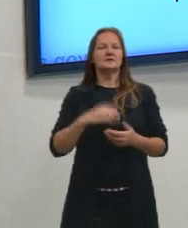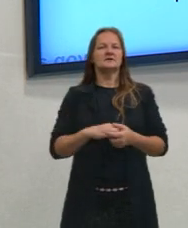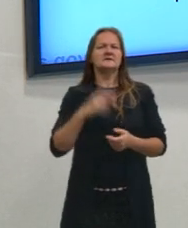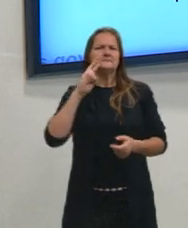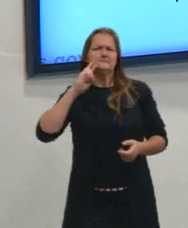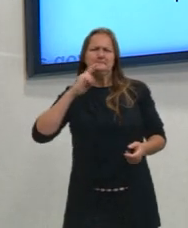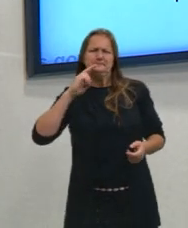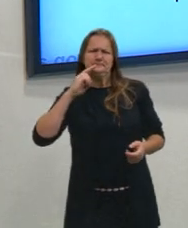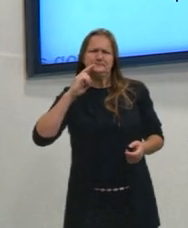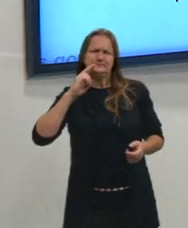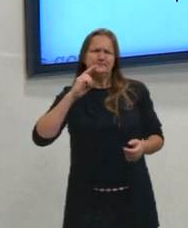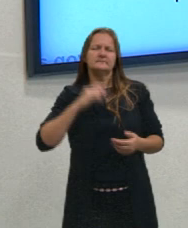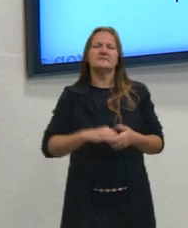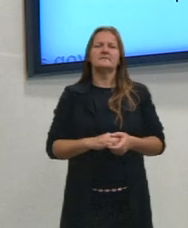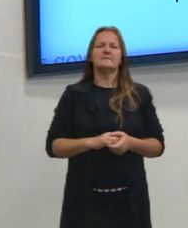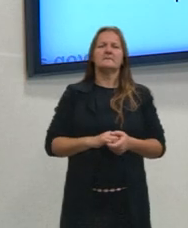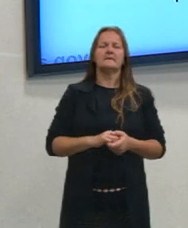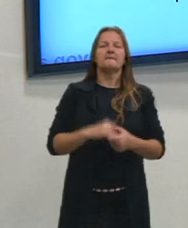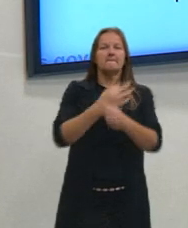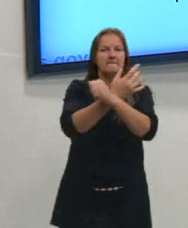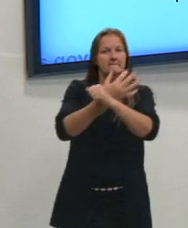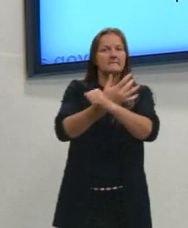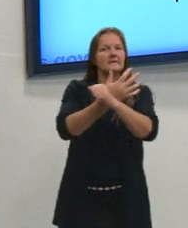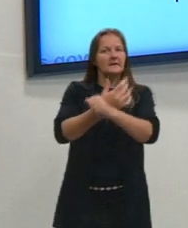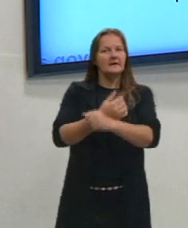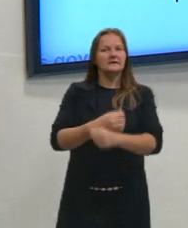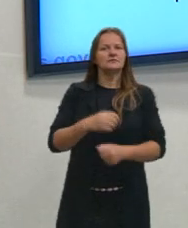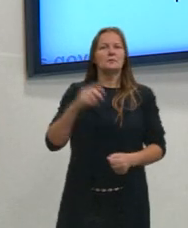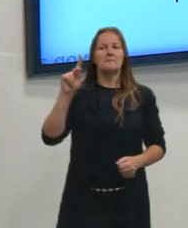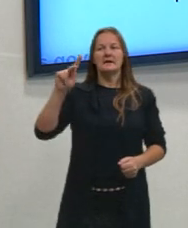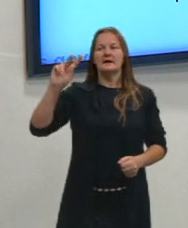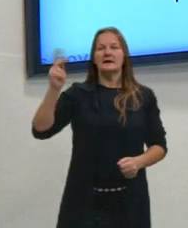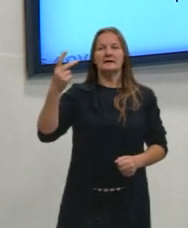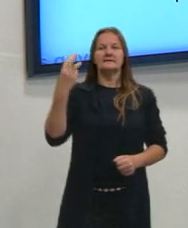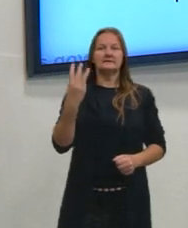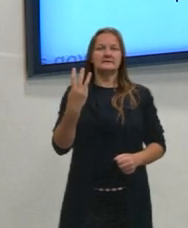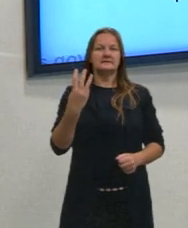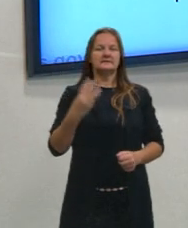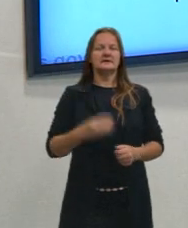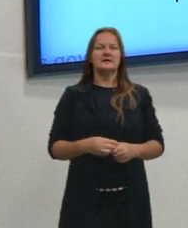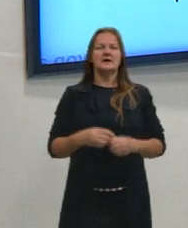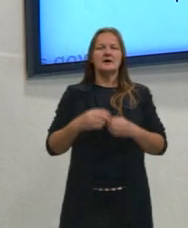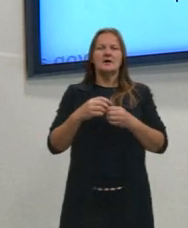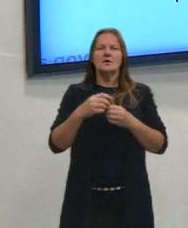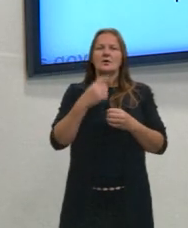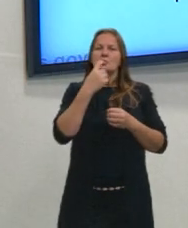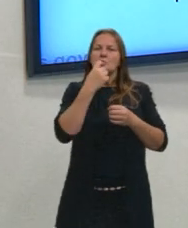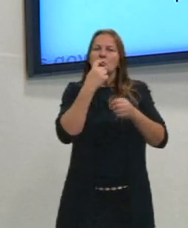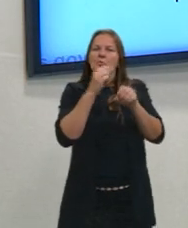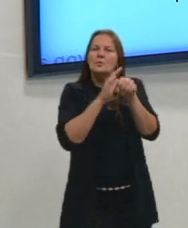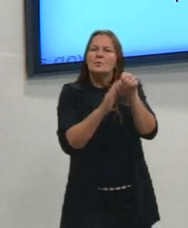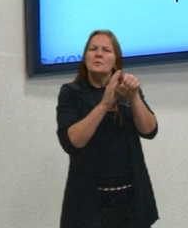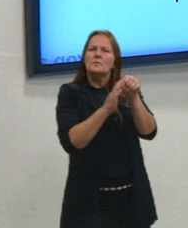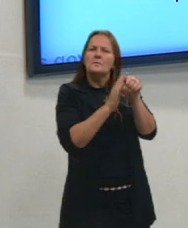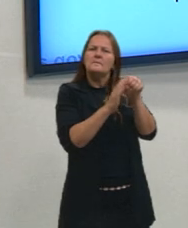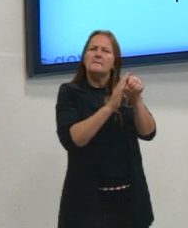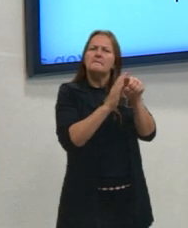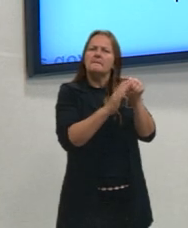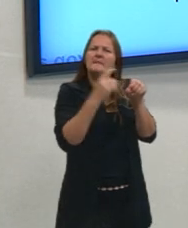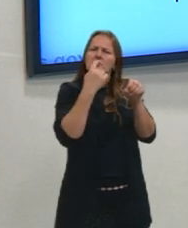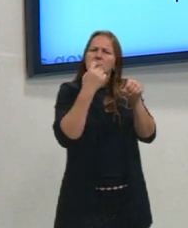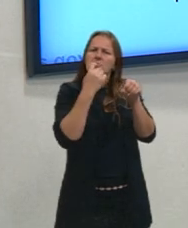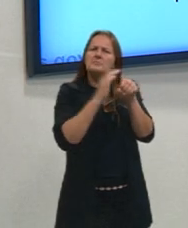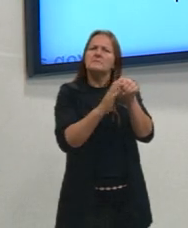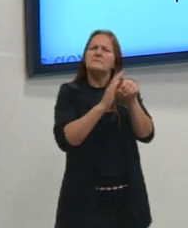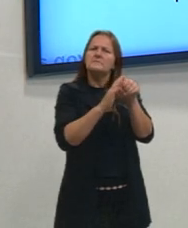vinagre que é o ácido acético PH 3 O tomate a gente está né Cada coisa tem muito tomate ou uma